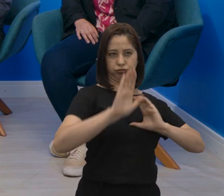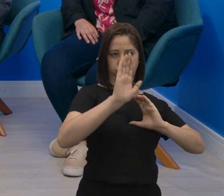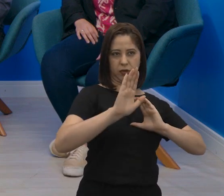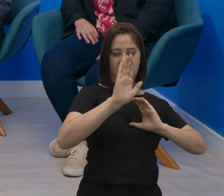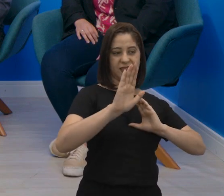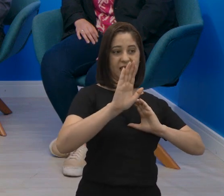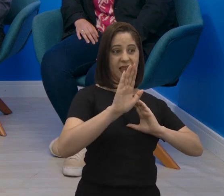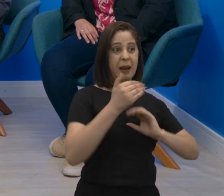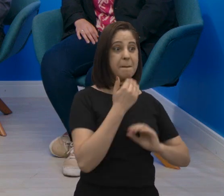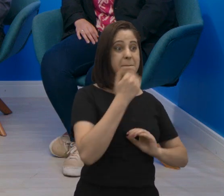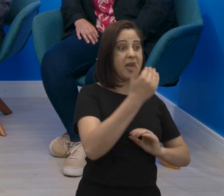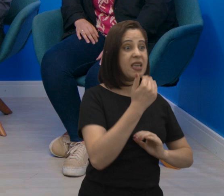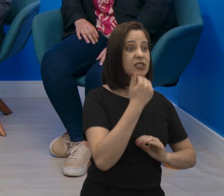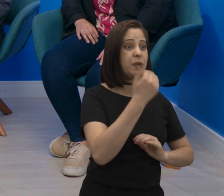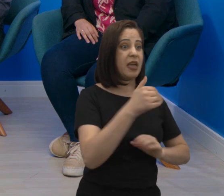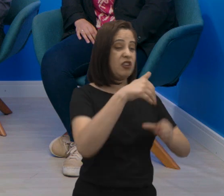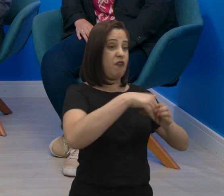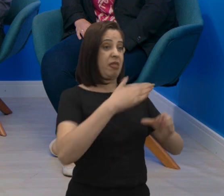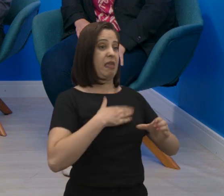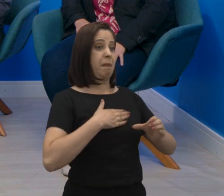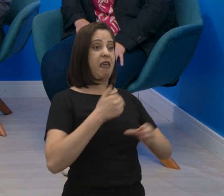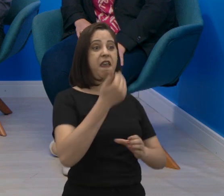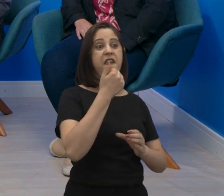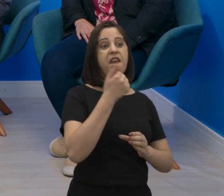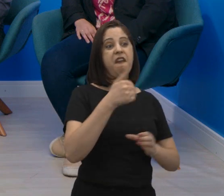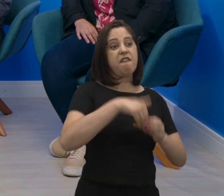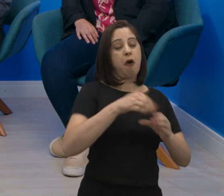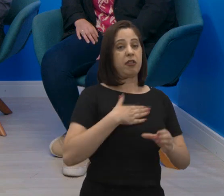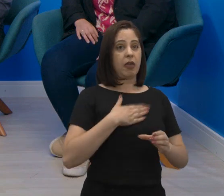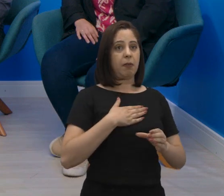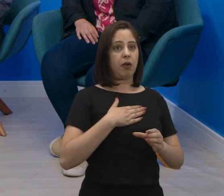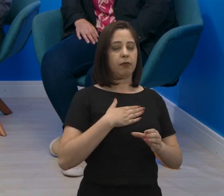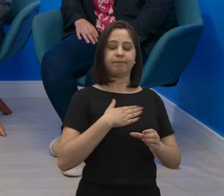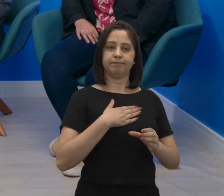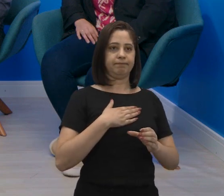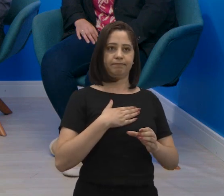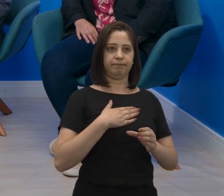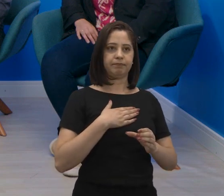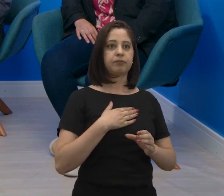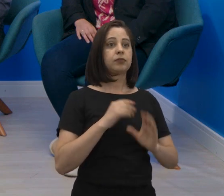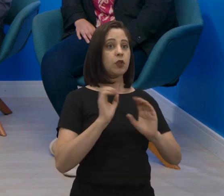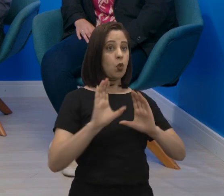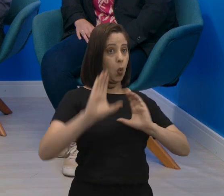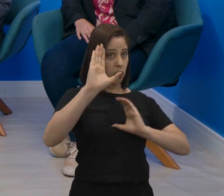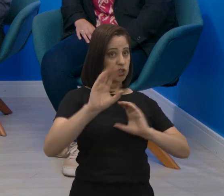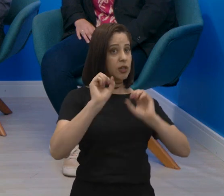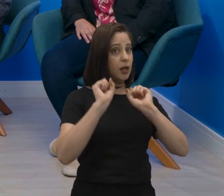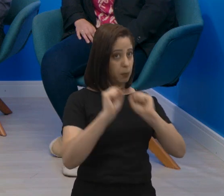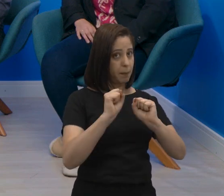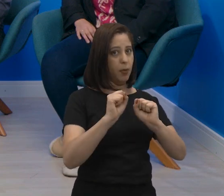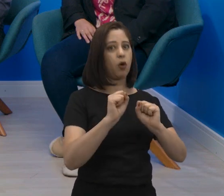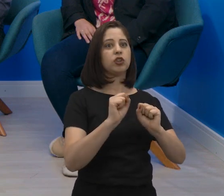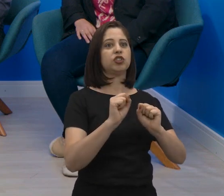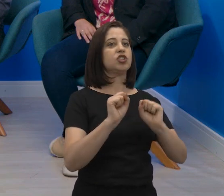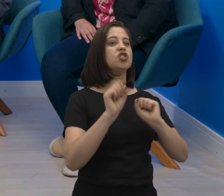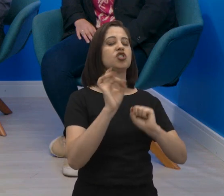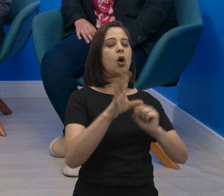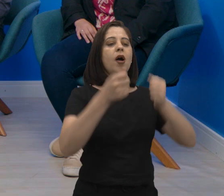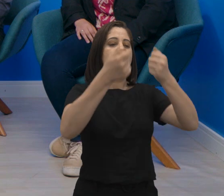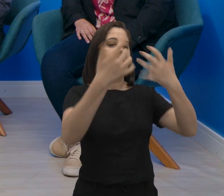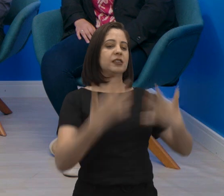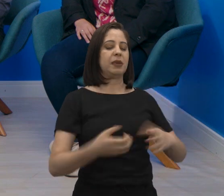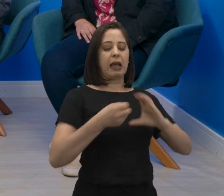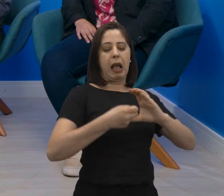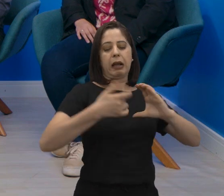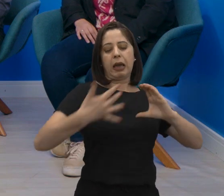36A da Lei das Eleições, que o pré-candidato ele pode divulgar sua plataforma, falar sobre suas qualidades pessoais, só não pode pedir